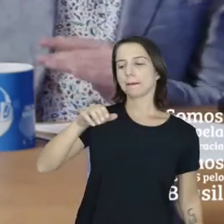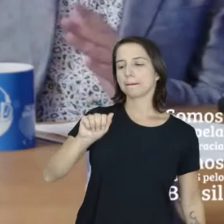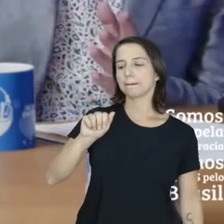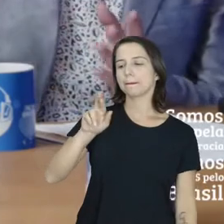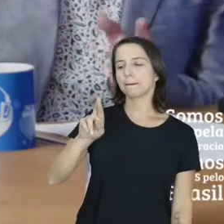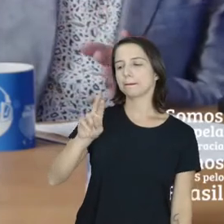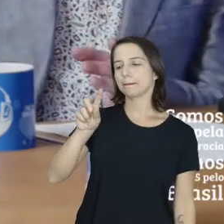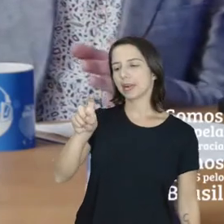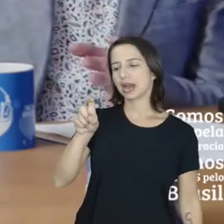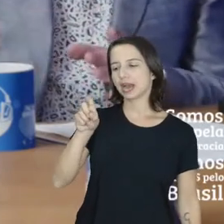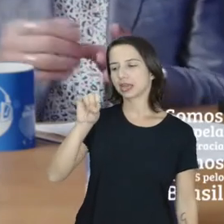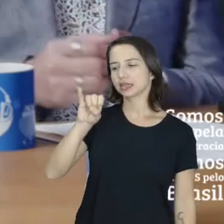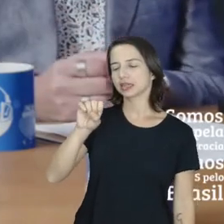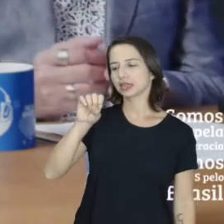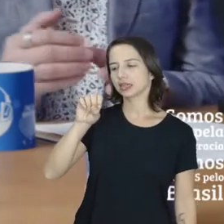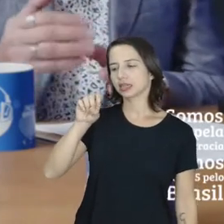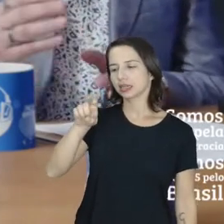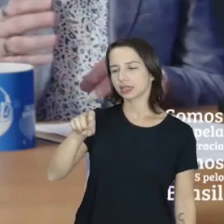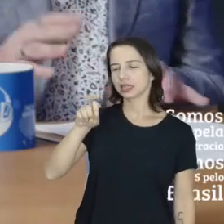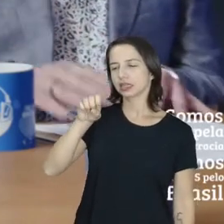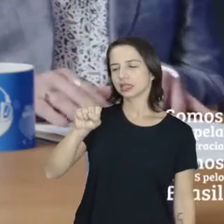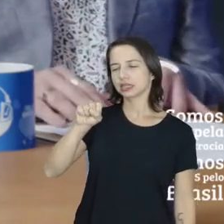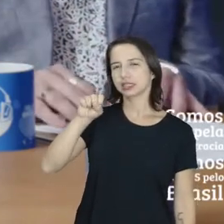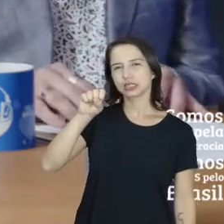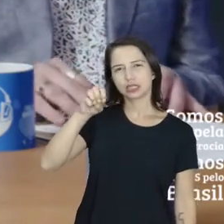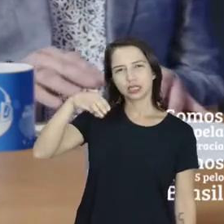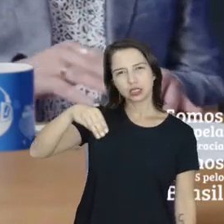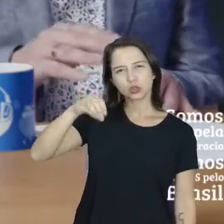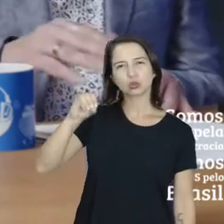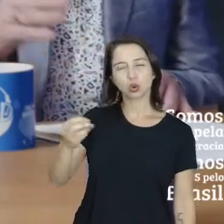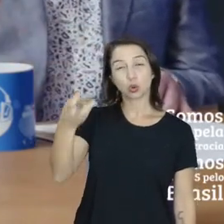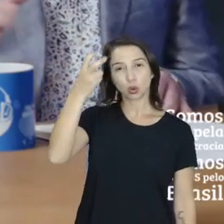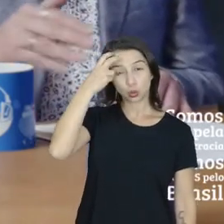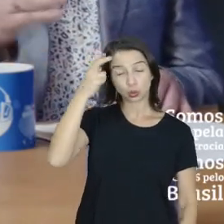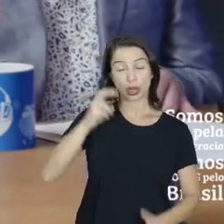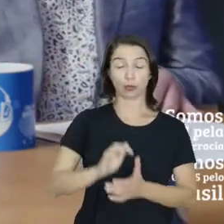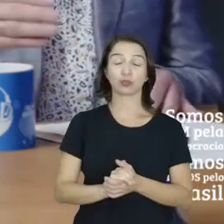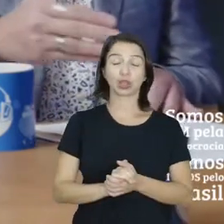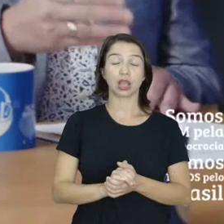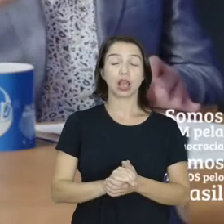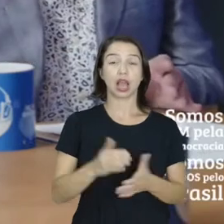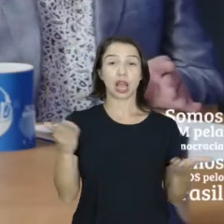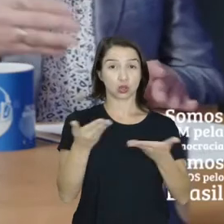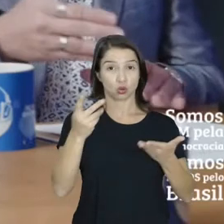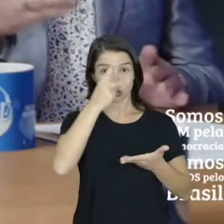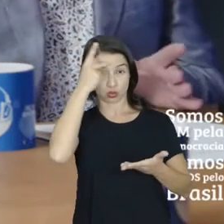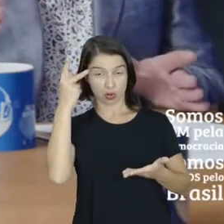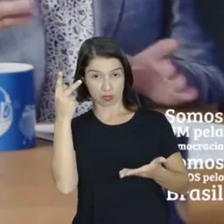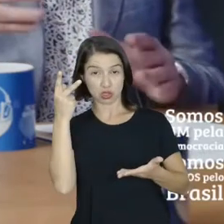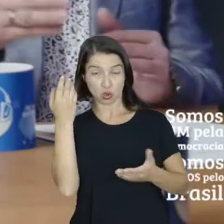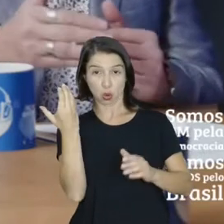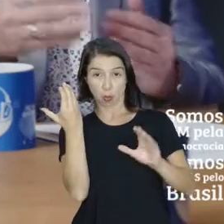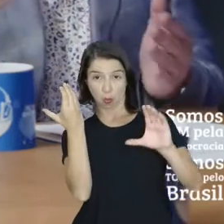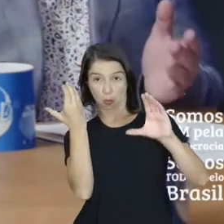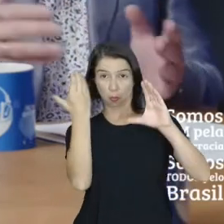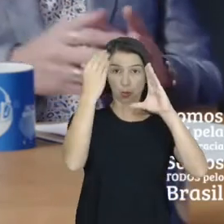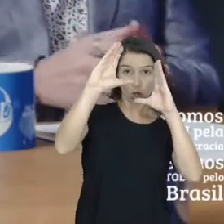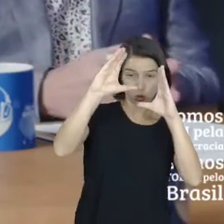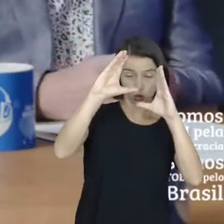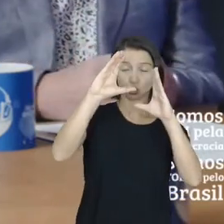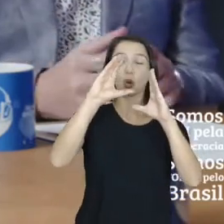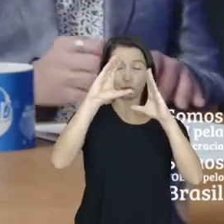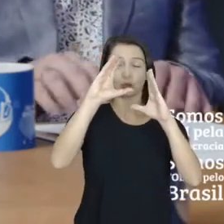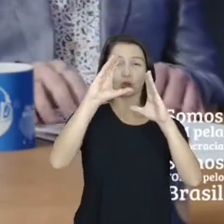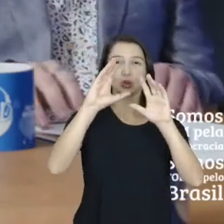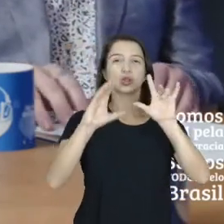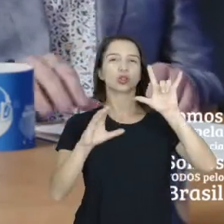uma vizinha, não sei se você viu, não deixou o cara do censo, não quis conversar